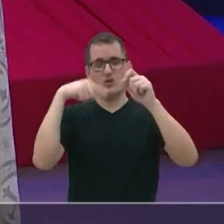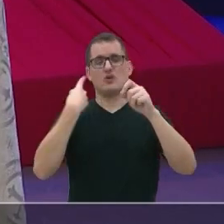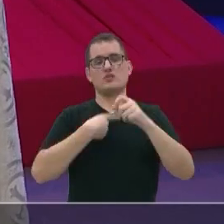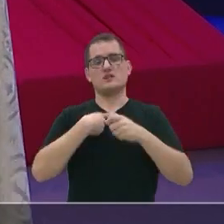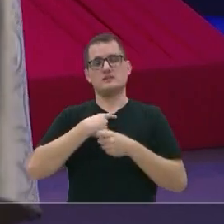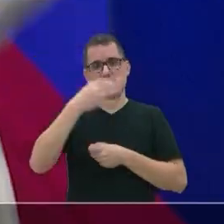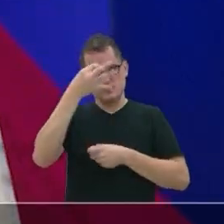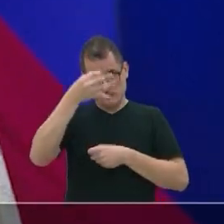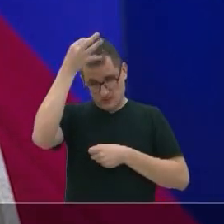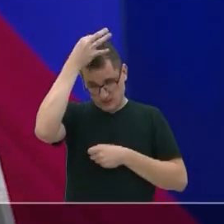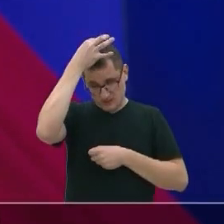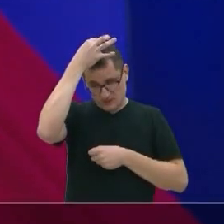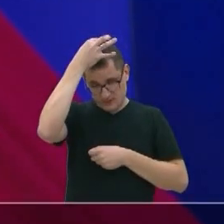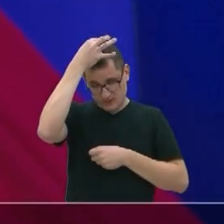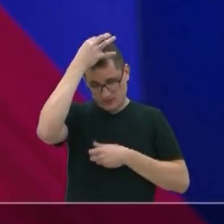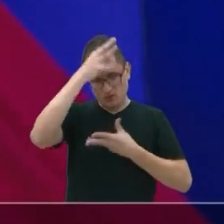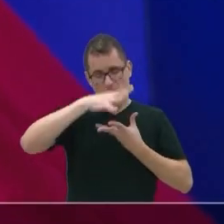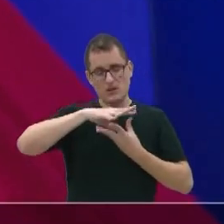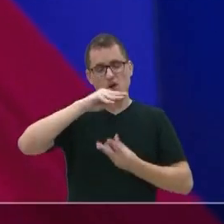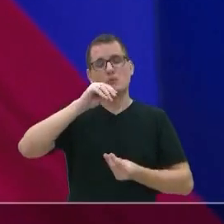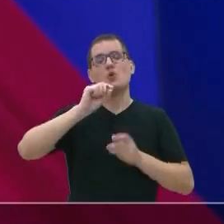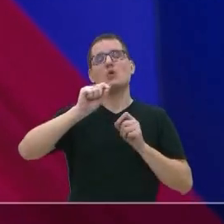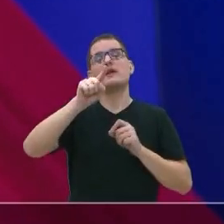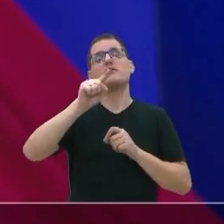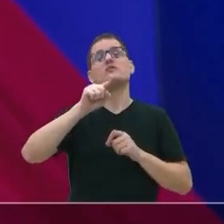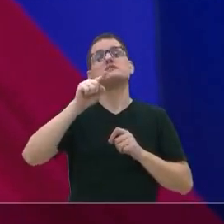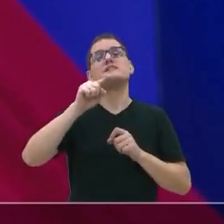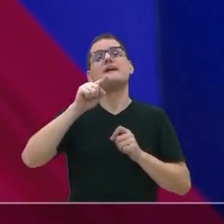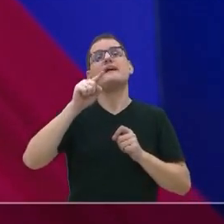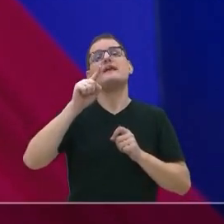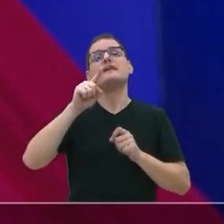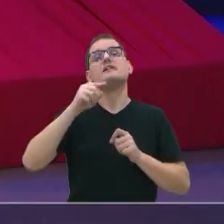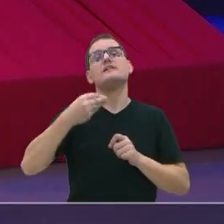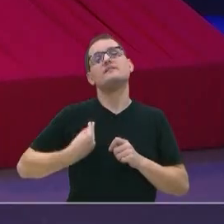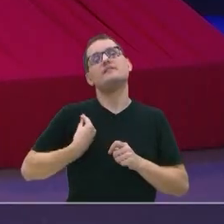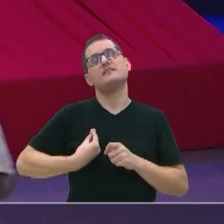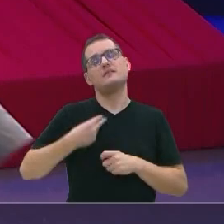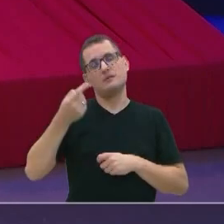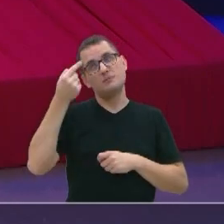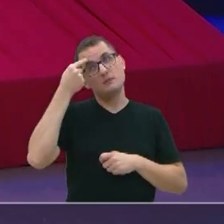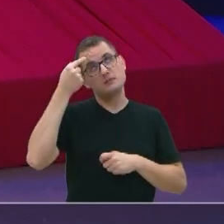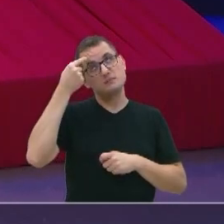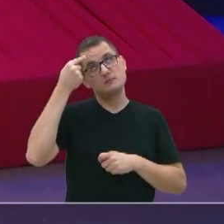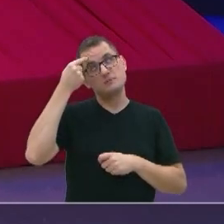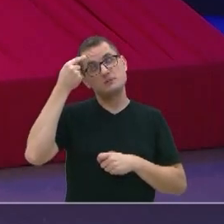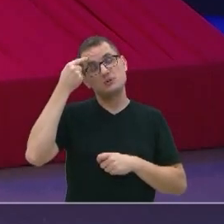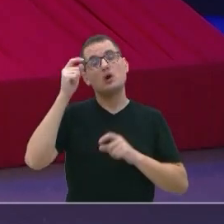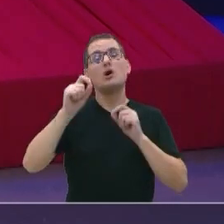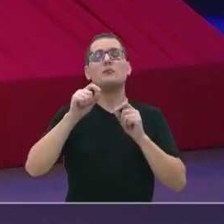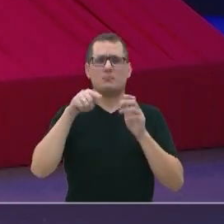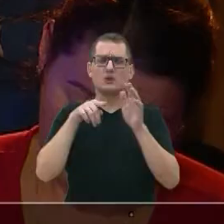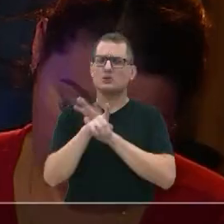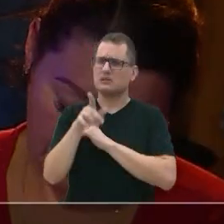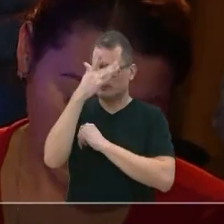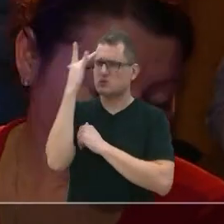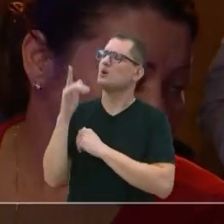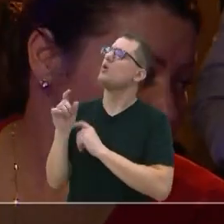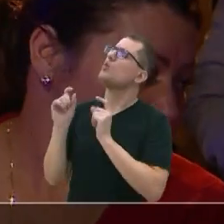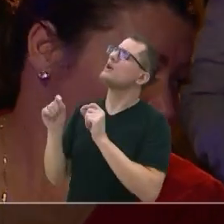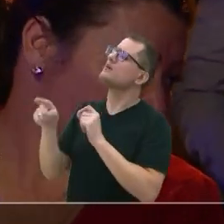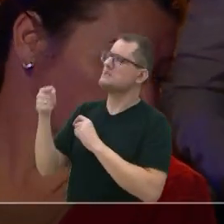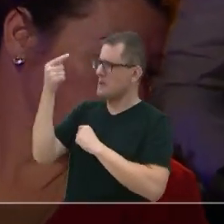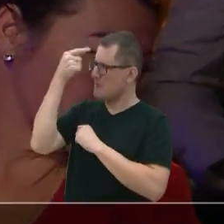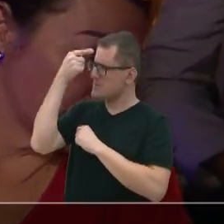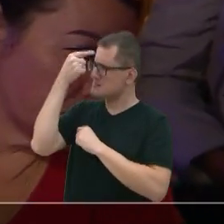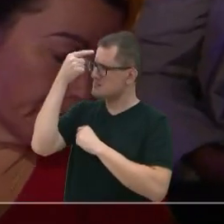que você tem produzido aqui dentro de pensamento? Olhe para essa pessoa e diga para ela assim: o que você tem produzido? O que você